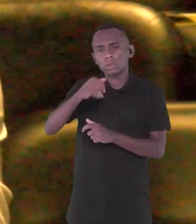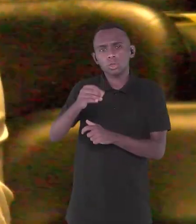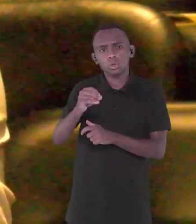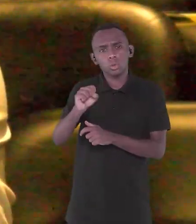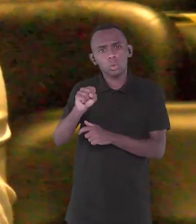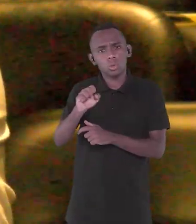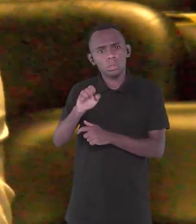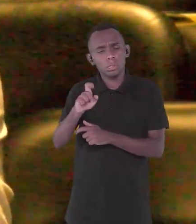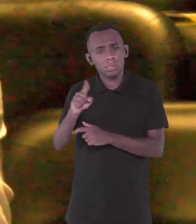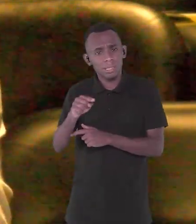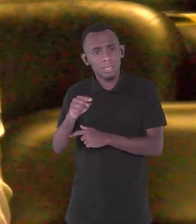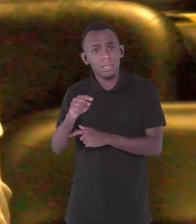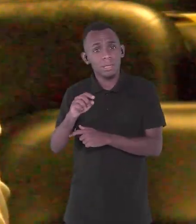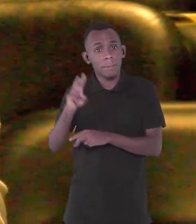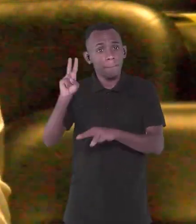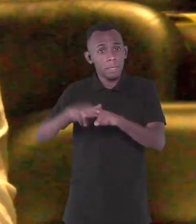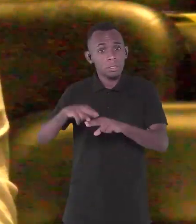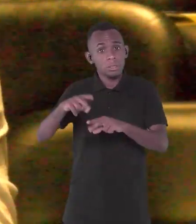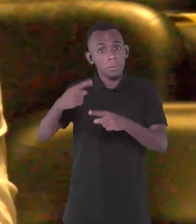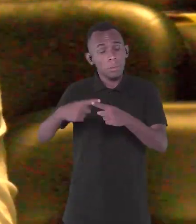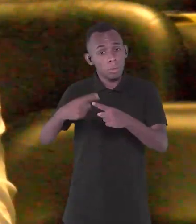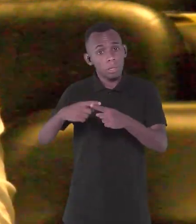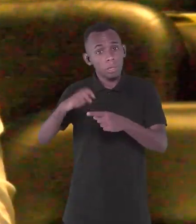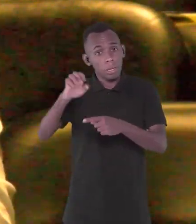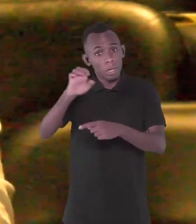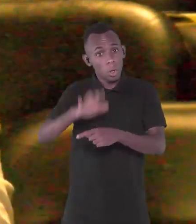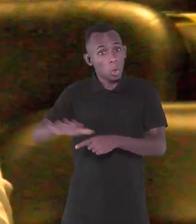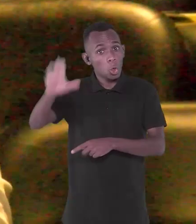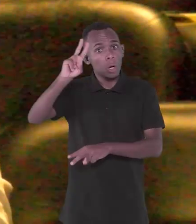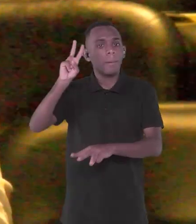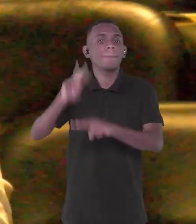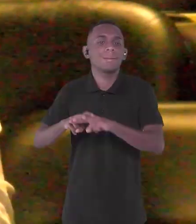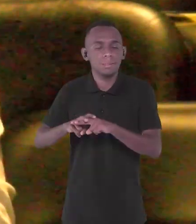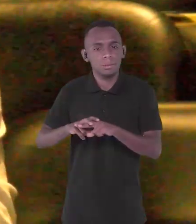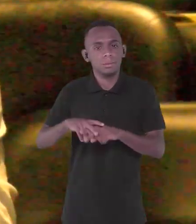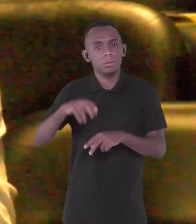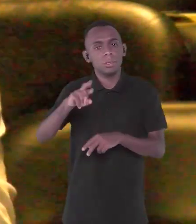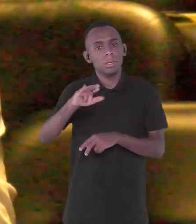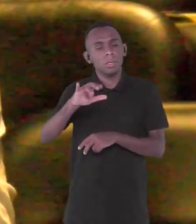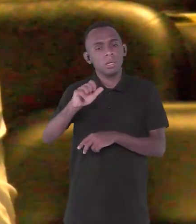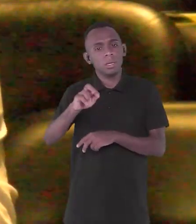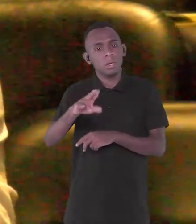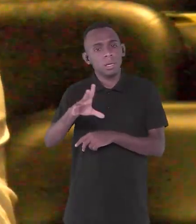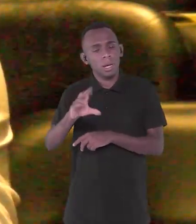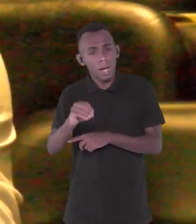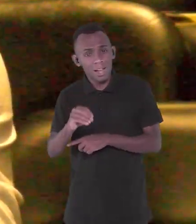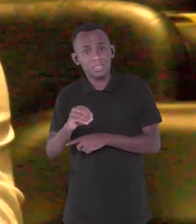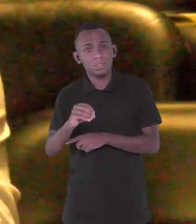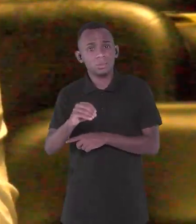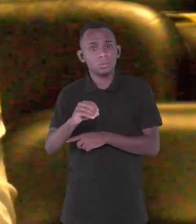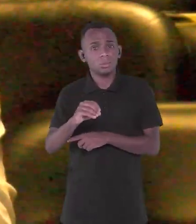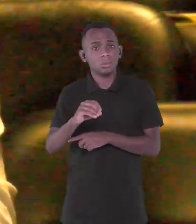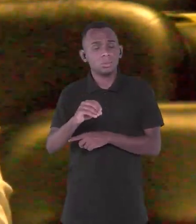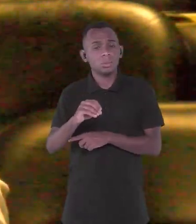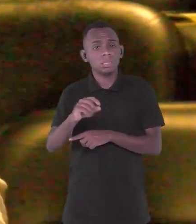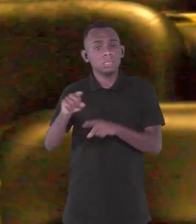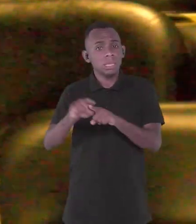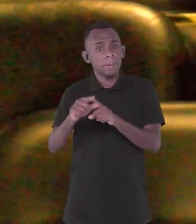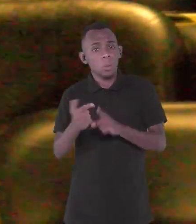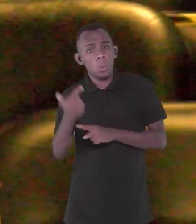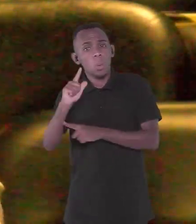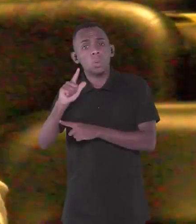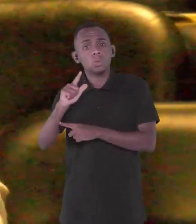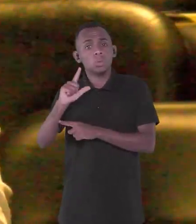foi preso porque foi preso na Europa. Ricardo Teixeira e Marco Polo Del Nero não podem sair do Brasil porque senão